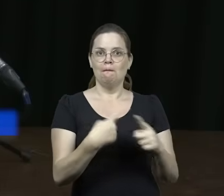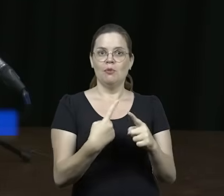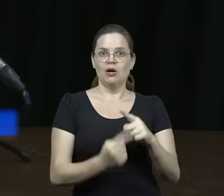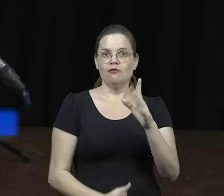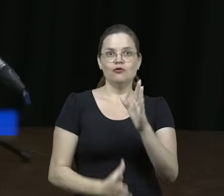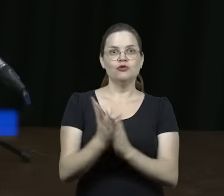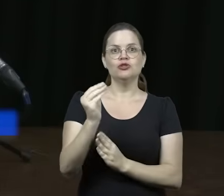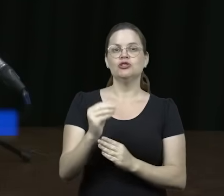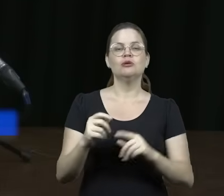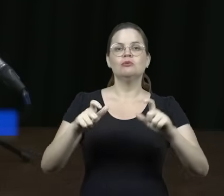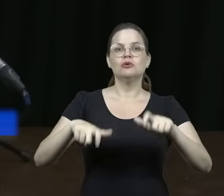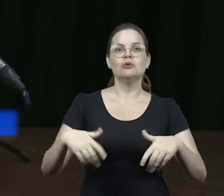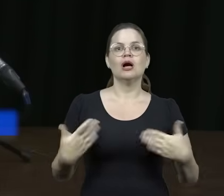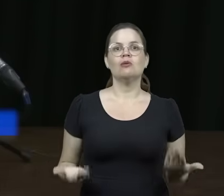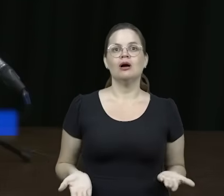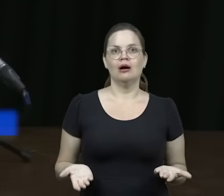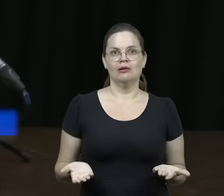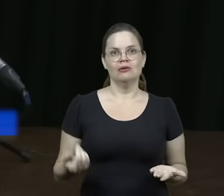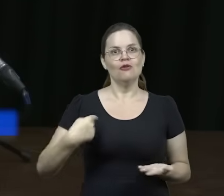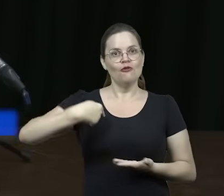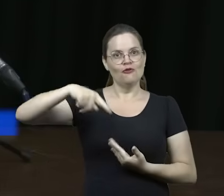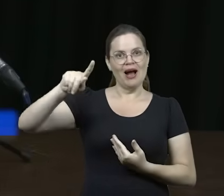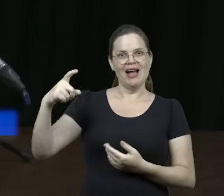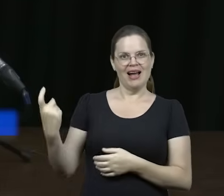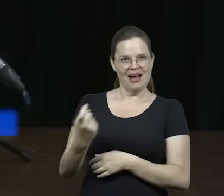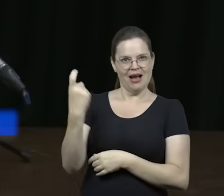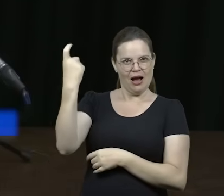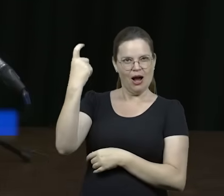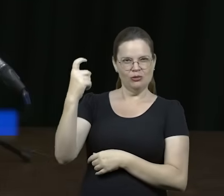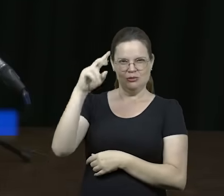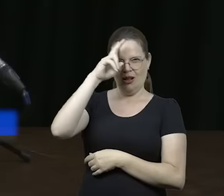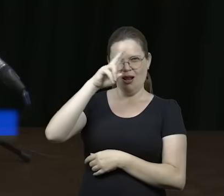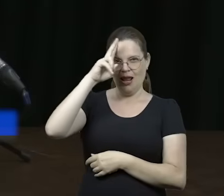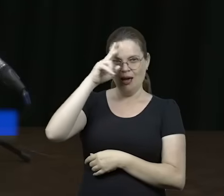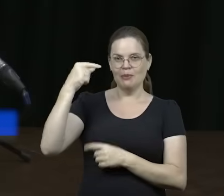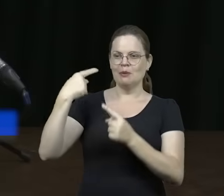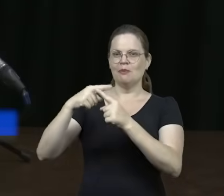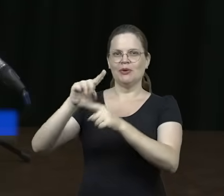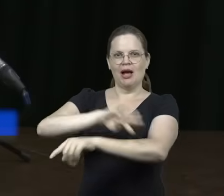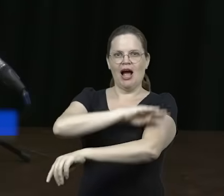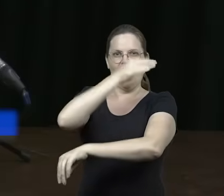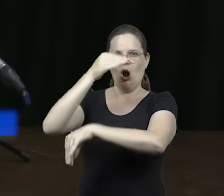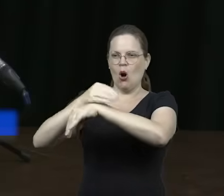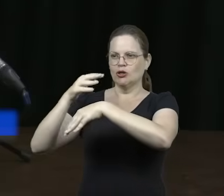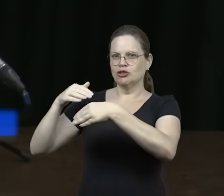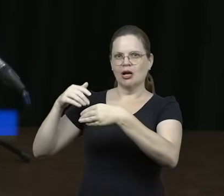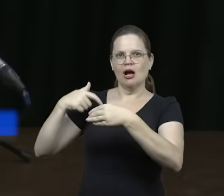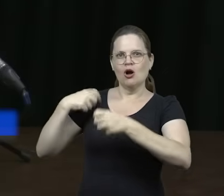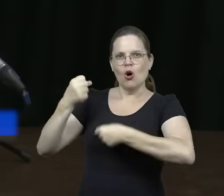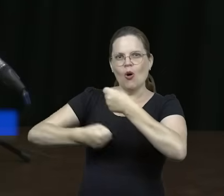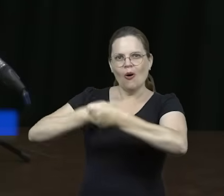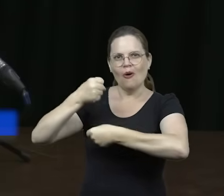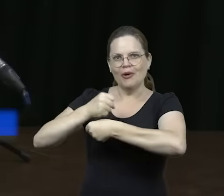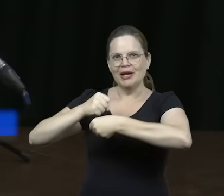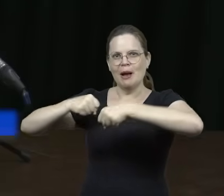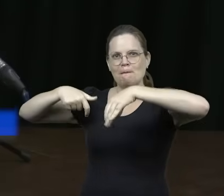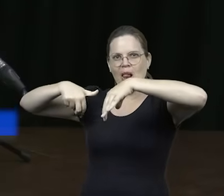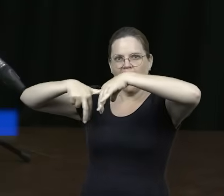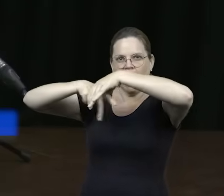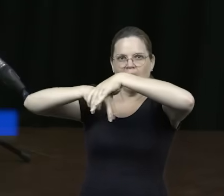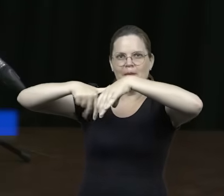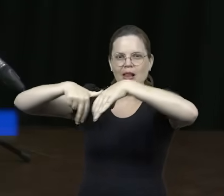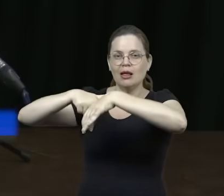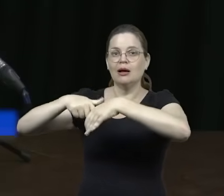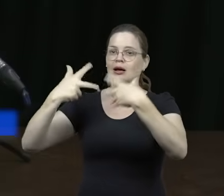para onde? Para as alturas, nas cavernas das rochas, né? E Jesus é